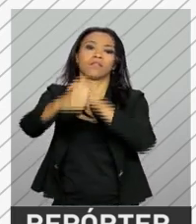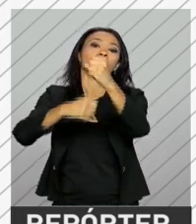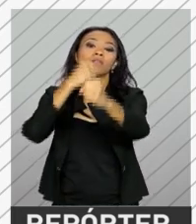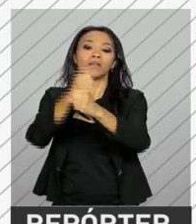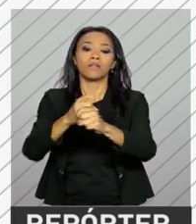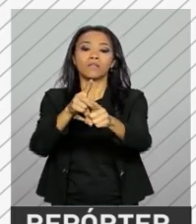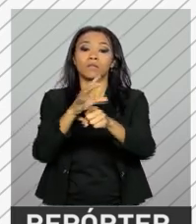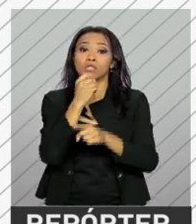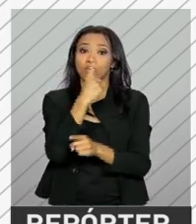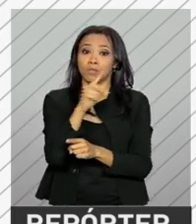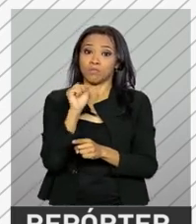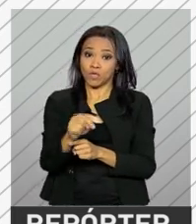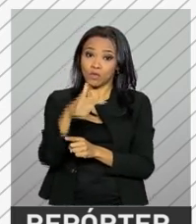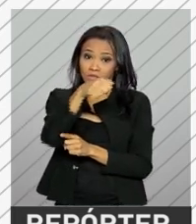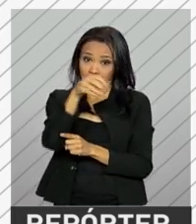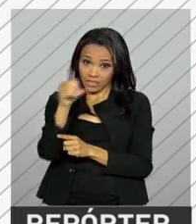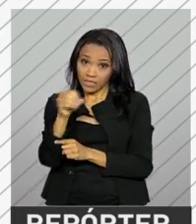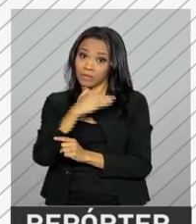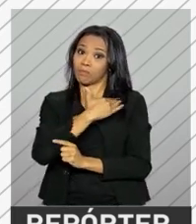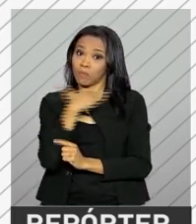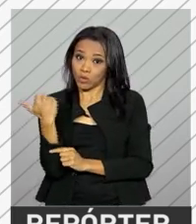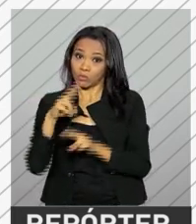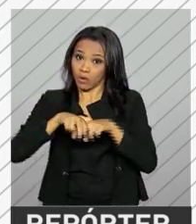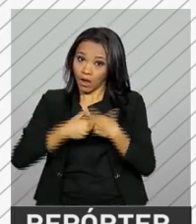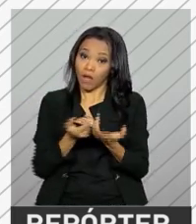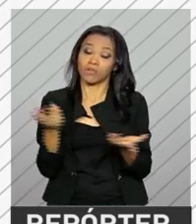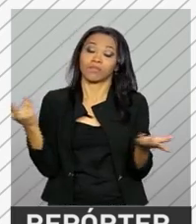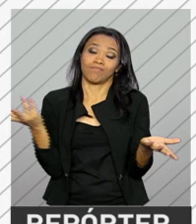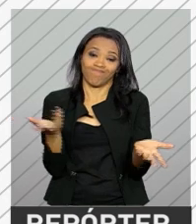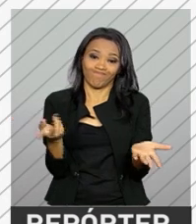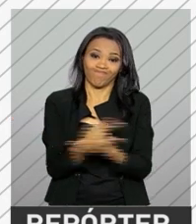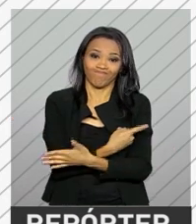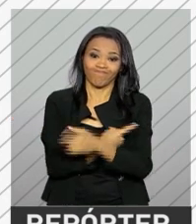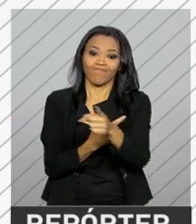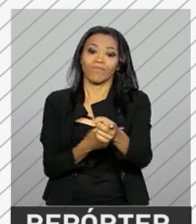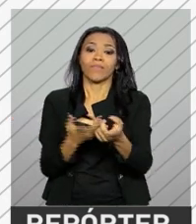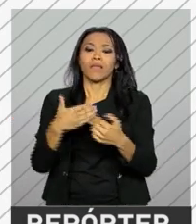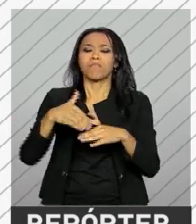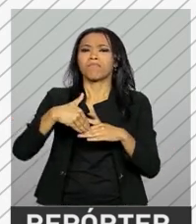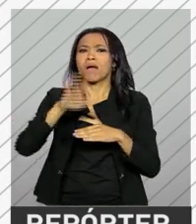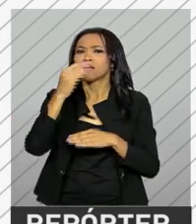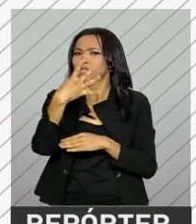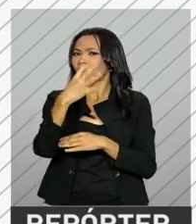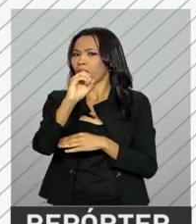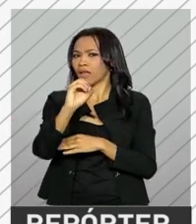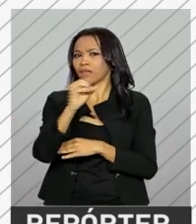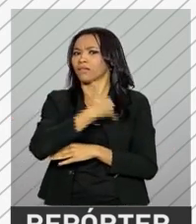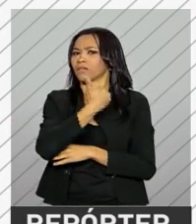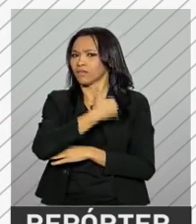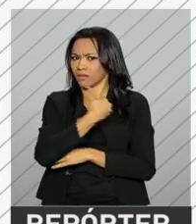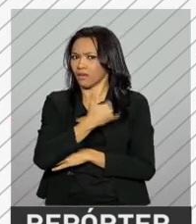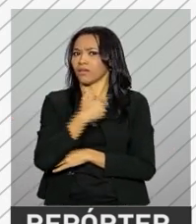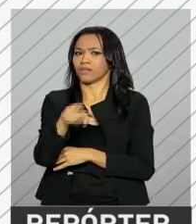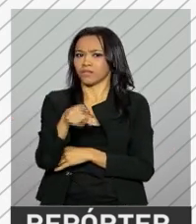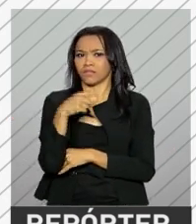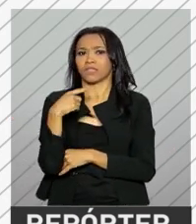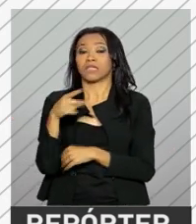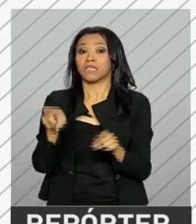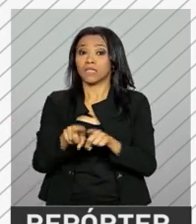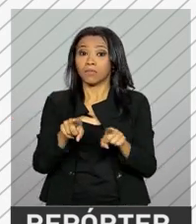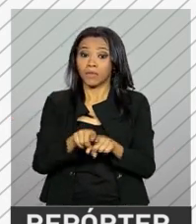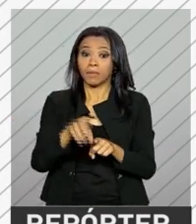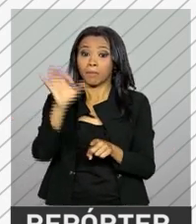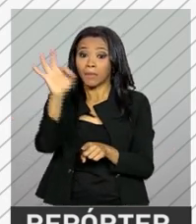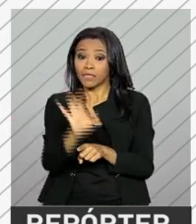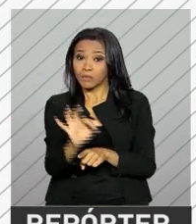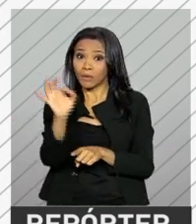1.700 mortes pela doença. O câncer de pele é mais comum em pessoas com mais de 40 anos e apresenta altos